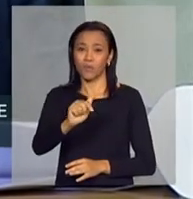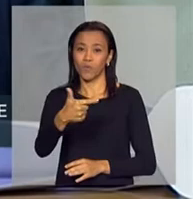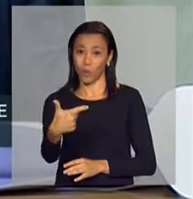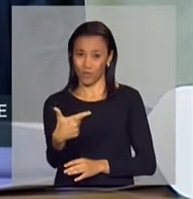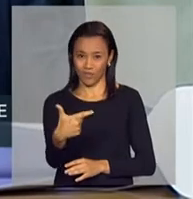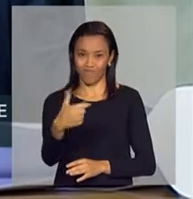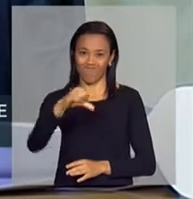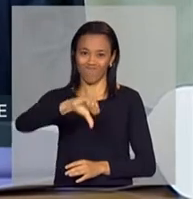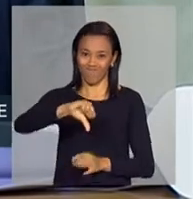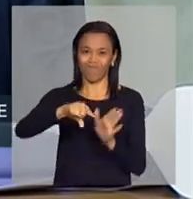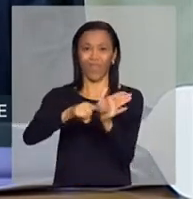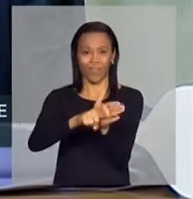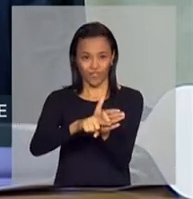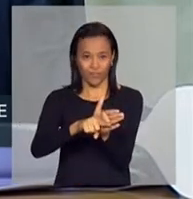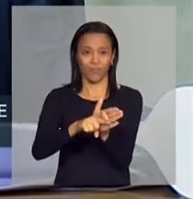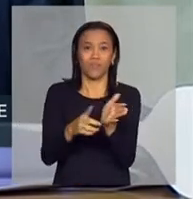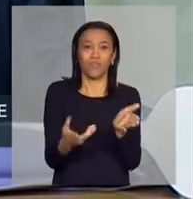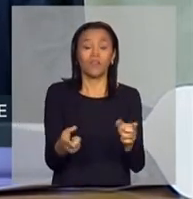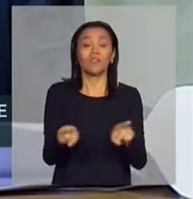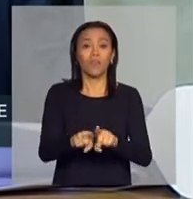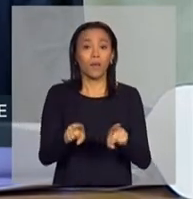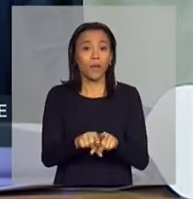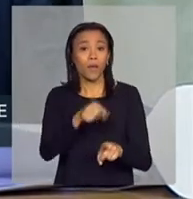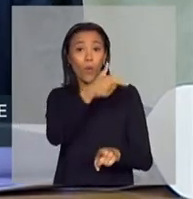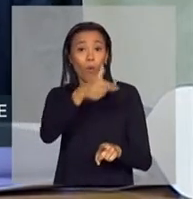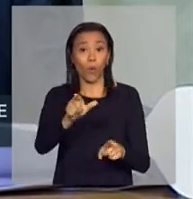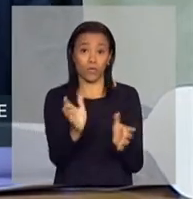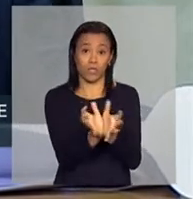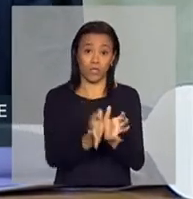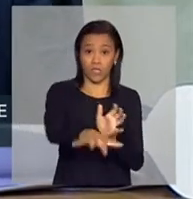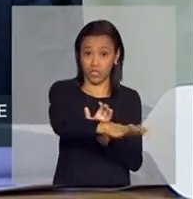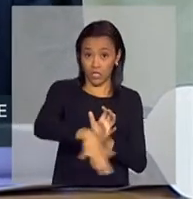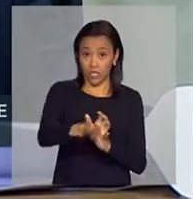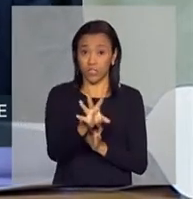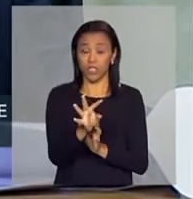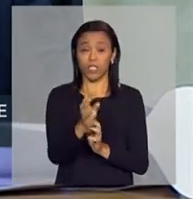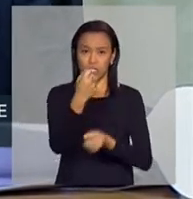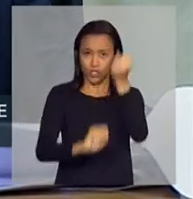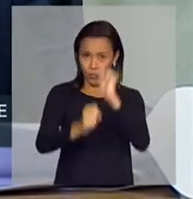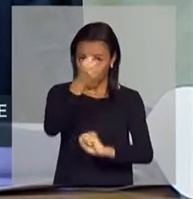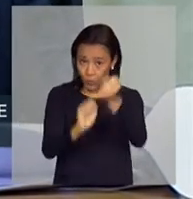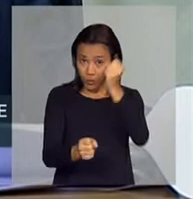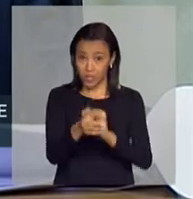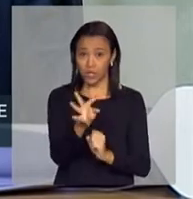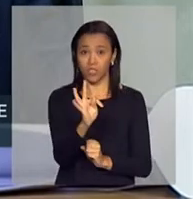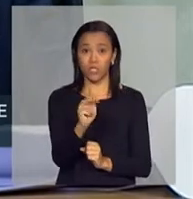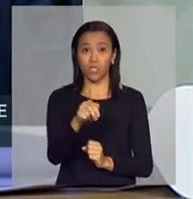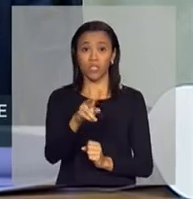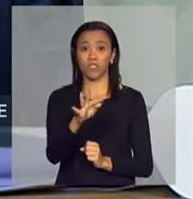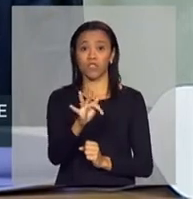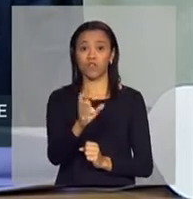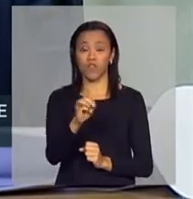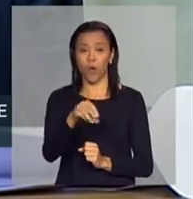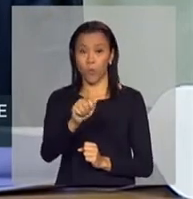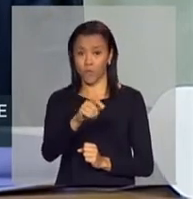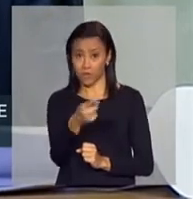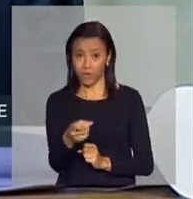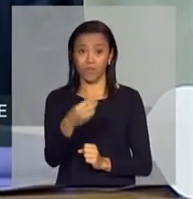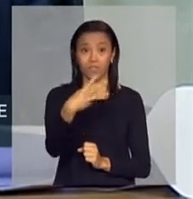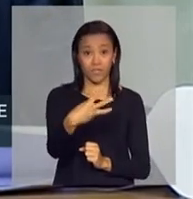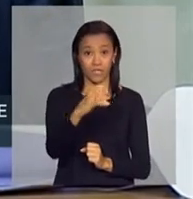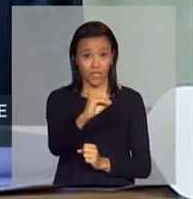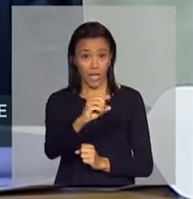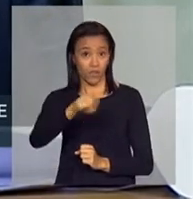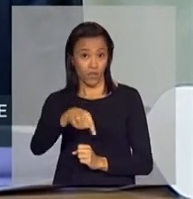e em compensação indústria de transformação teve um crescimento positivo de 03 por